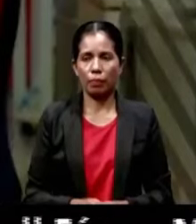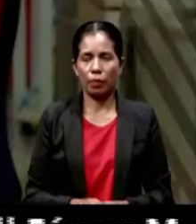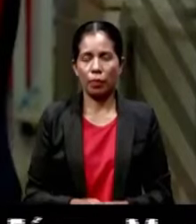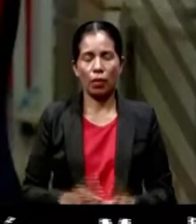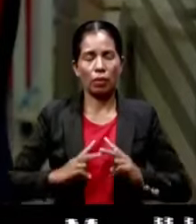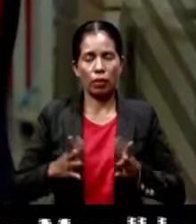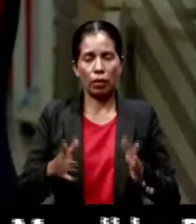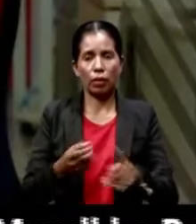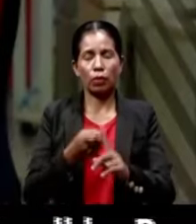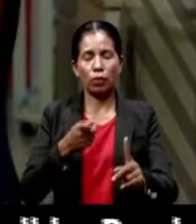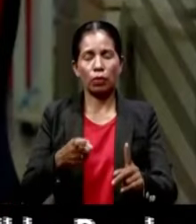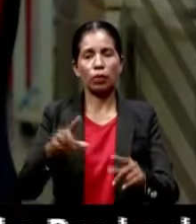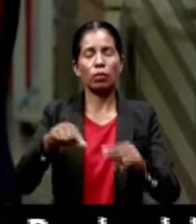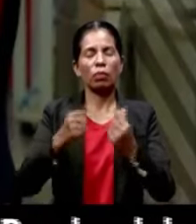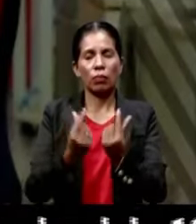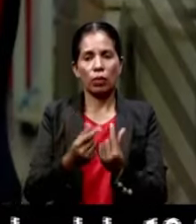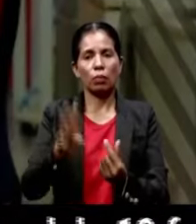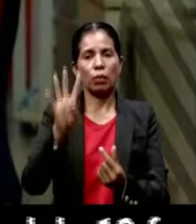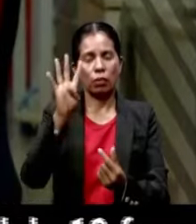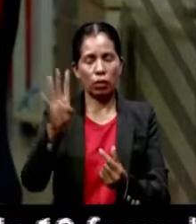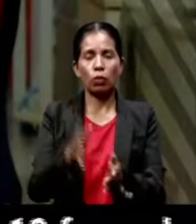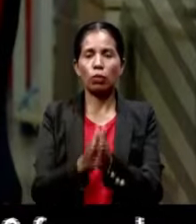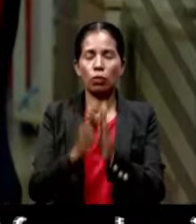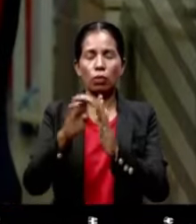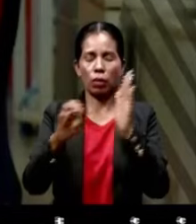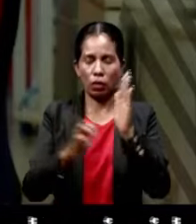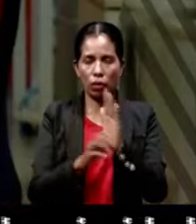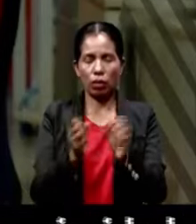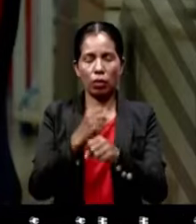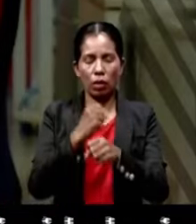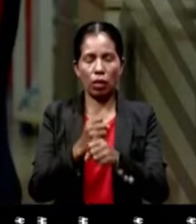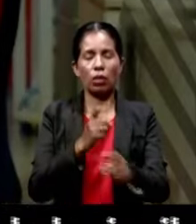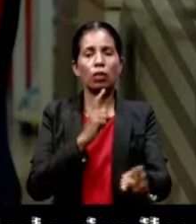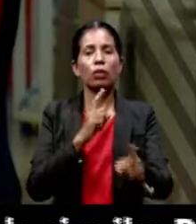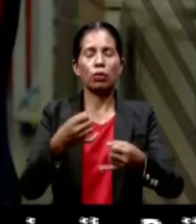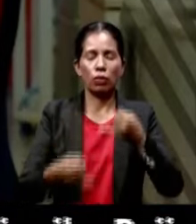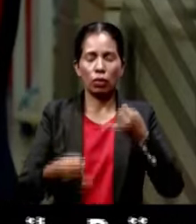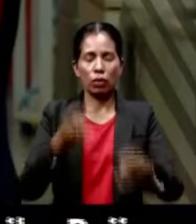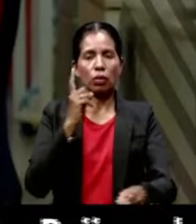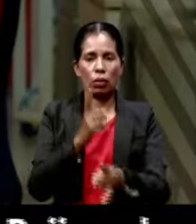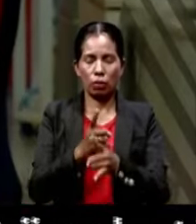Veterano Rússia Região 4, Rússia Estado, atual justiça Lox ba fugitivo Arnolfo.